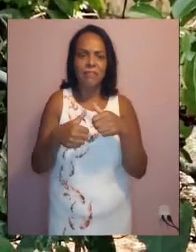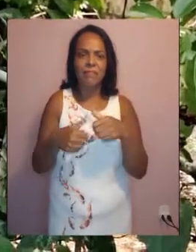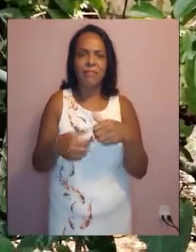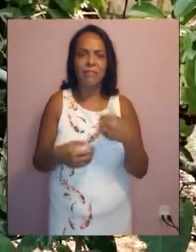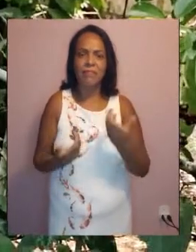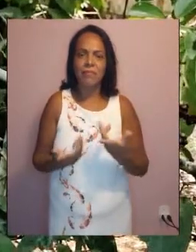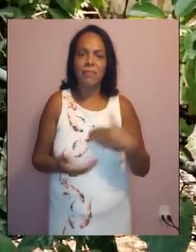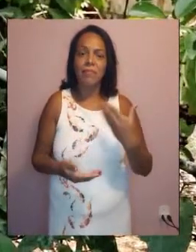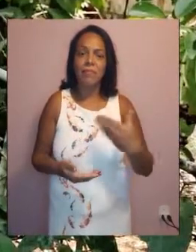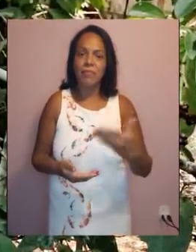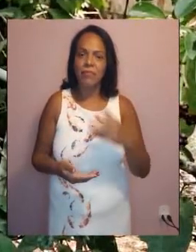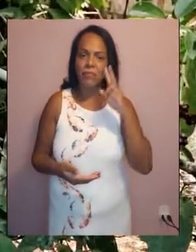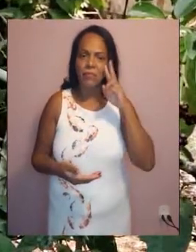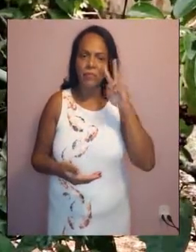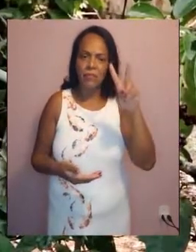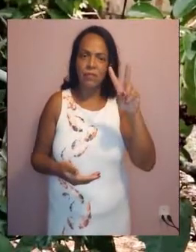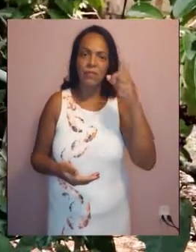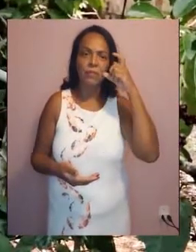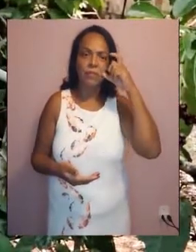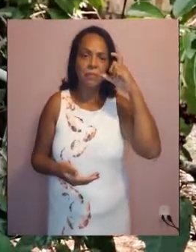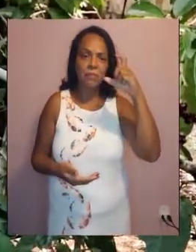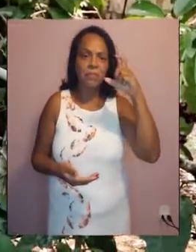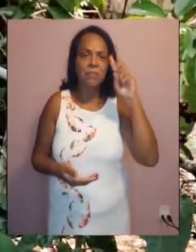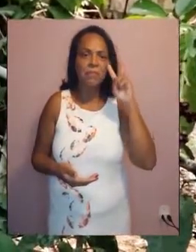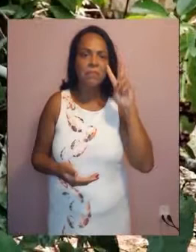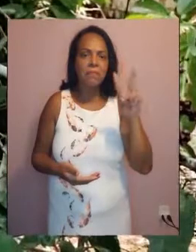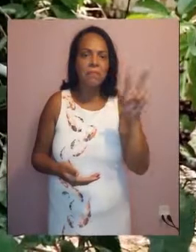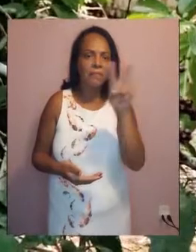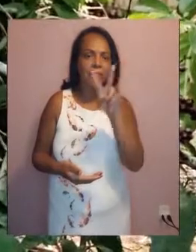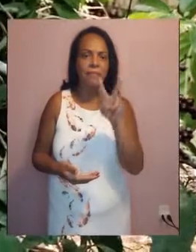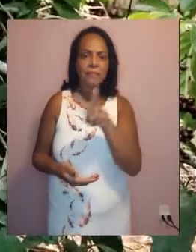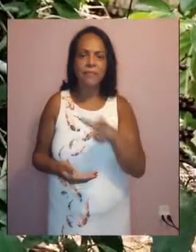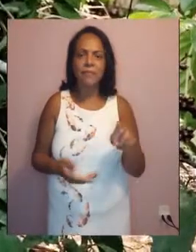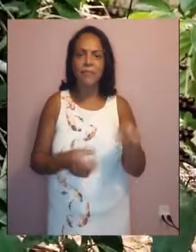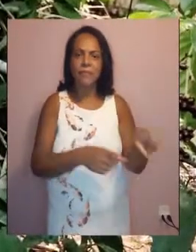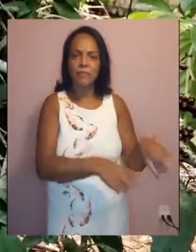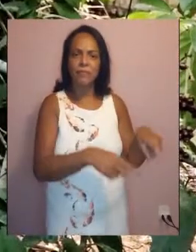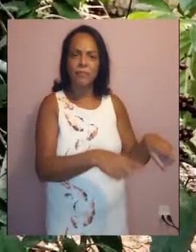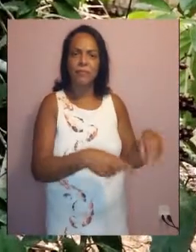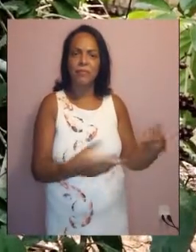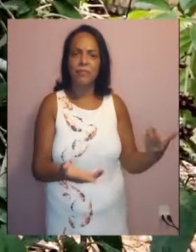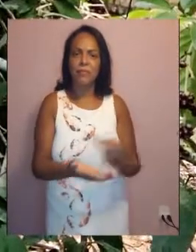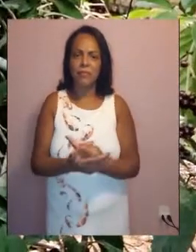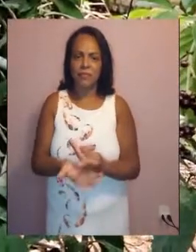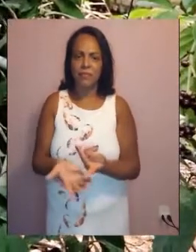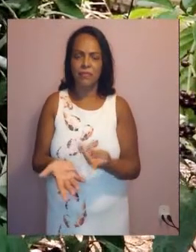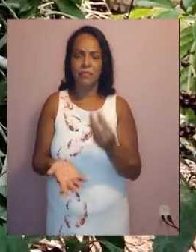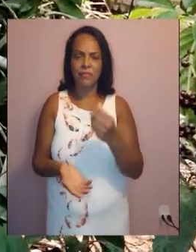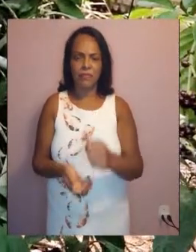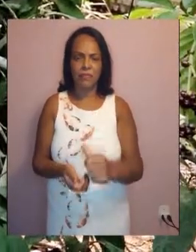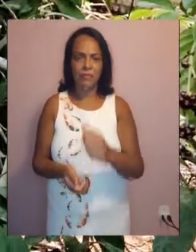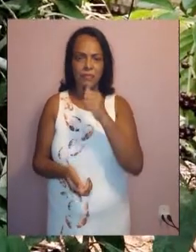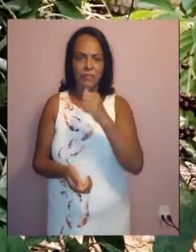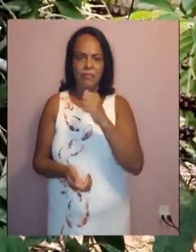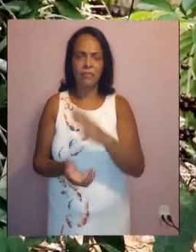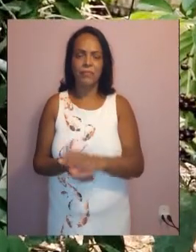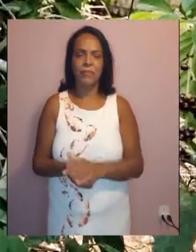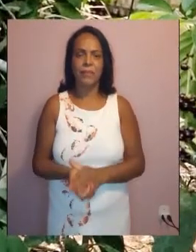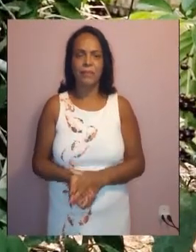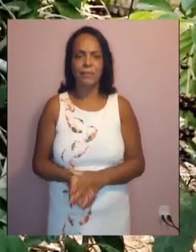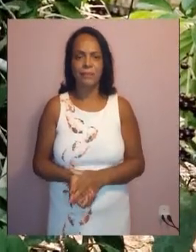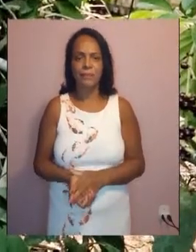observando. O que eles fizerem, eu vou fazer também. Aí disse ele que, ora, daqui a